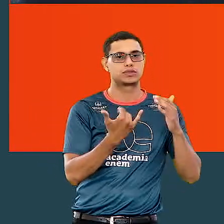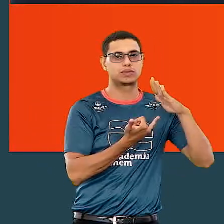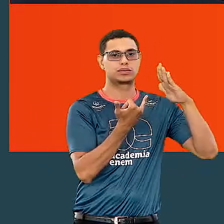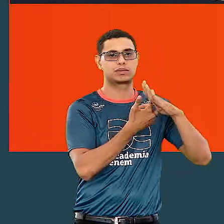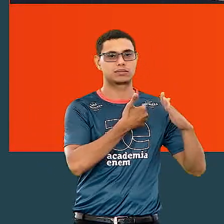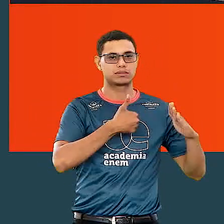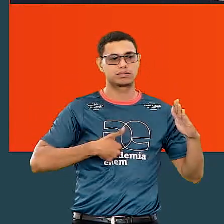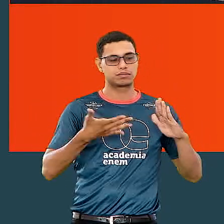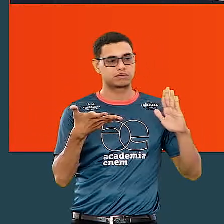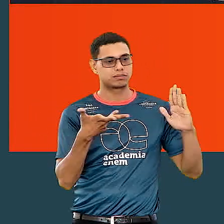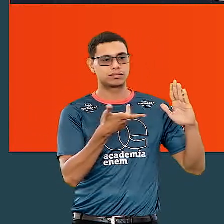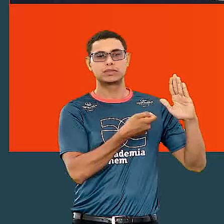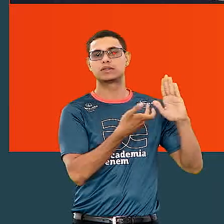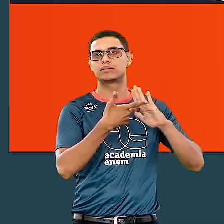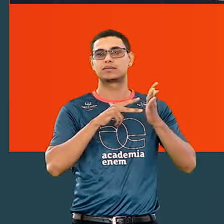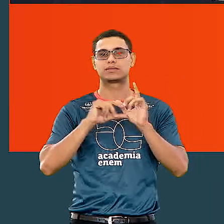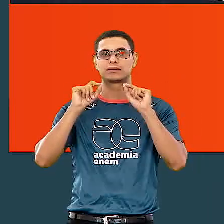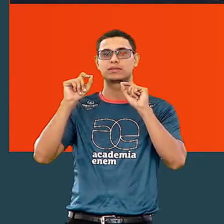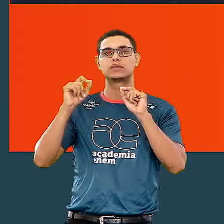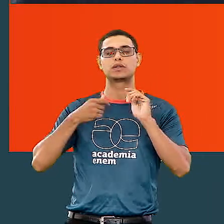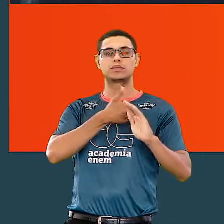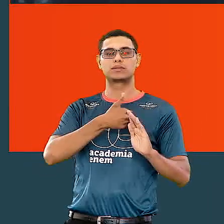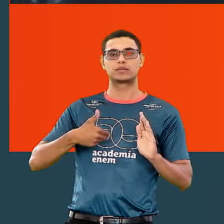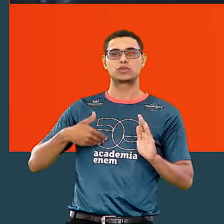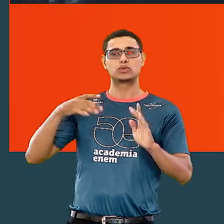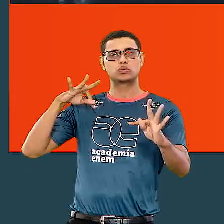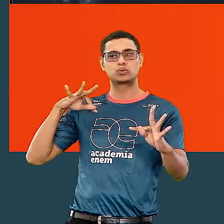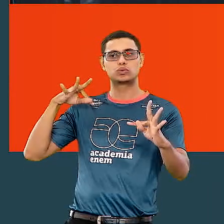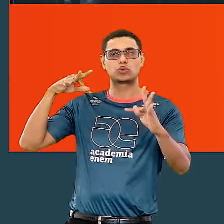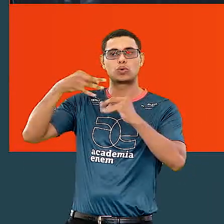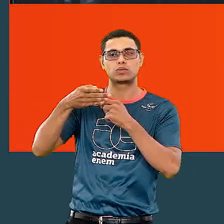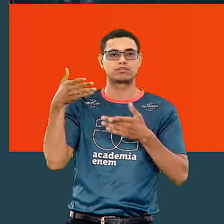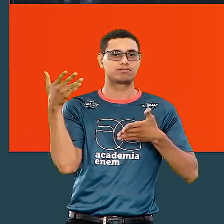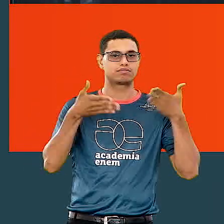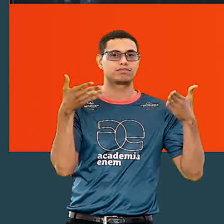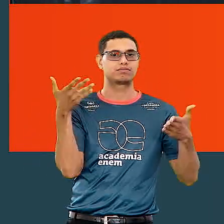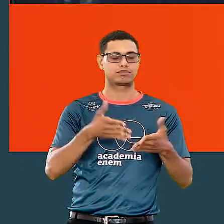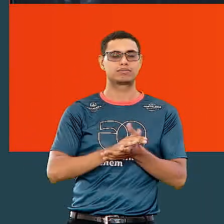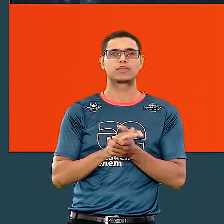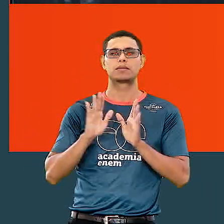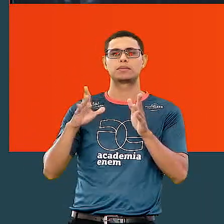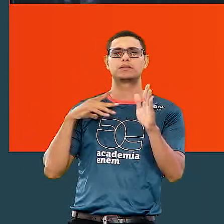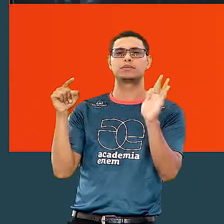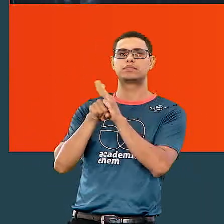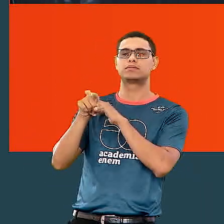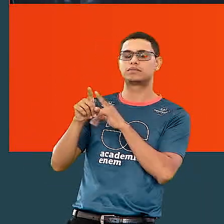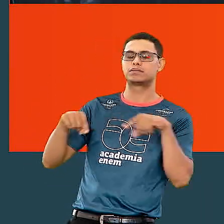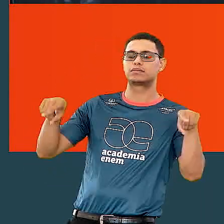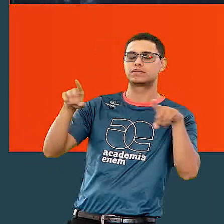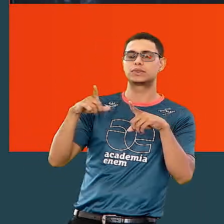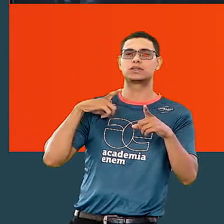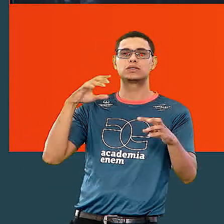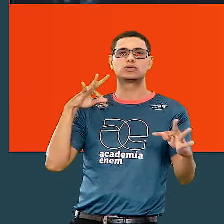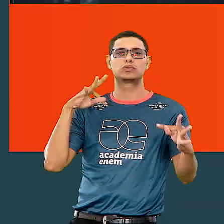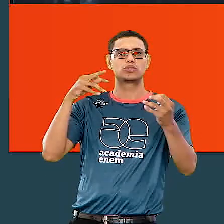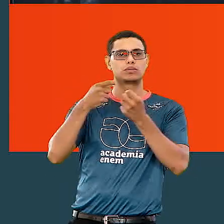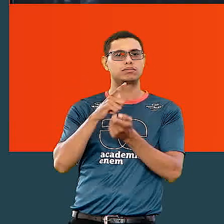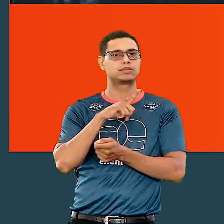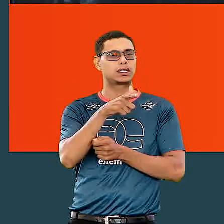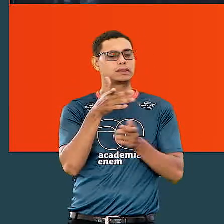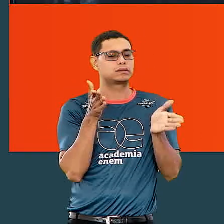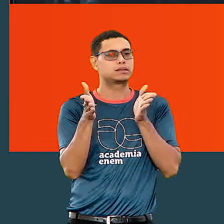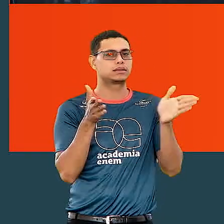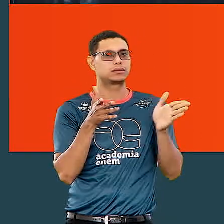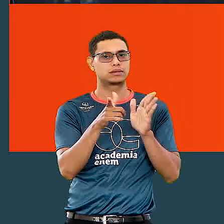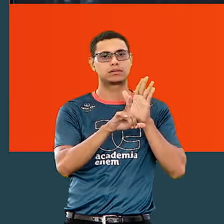públicas. Ou seja, se é público, todos têm acesso. Agora me diz uma coisa, pessoal, todo mundo tem acesso